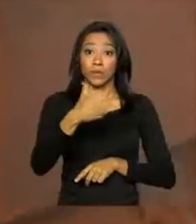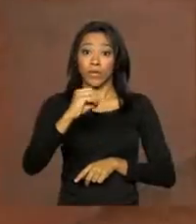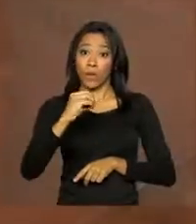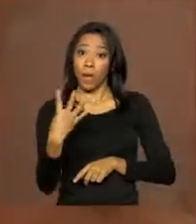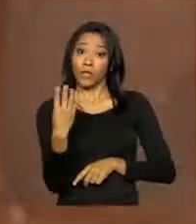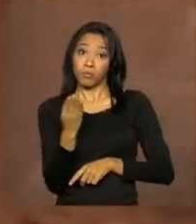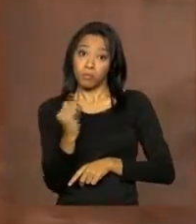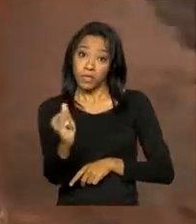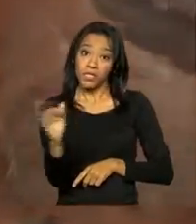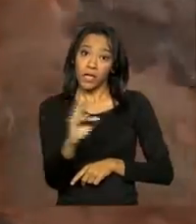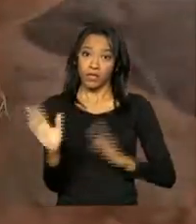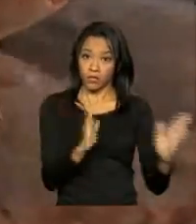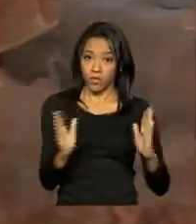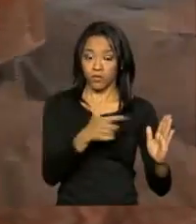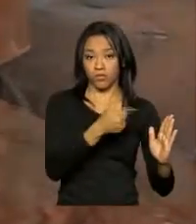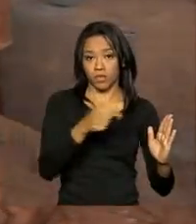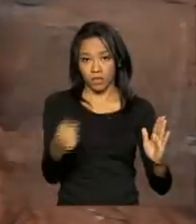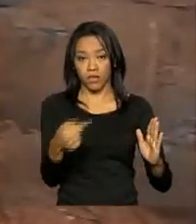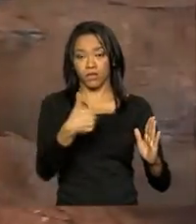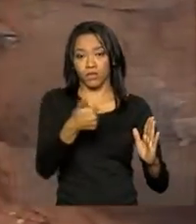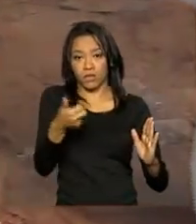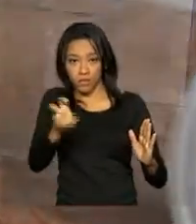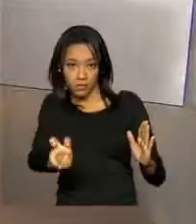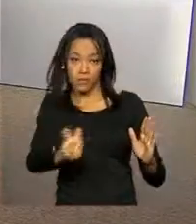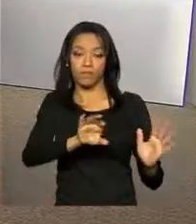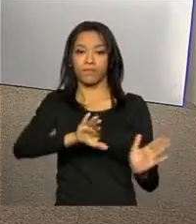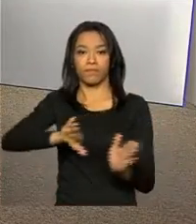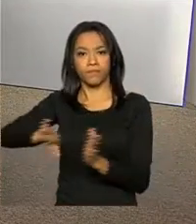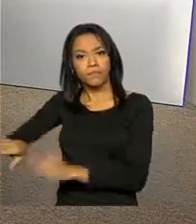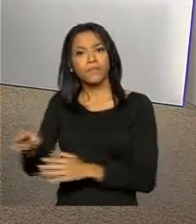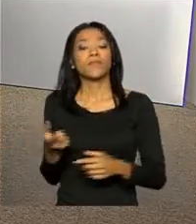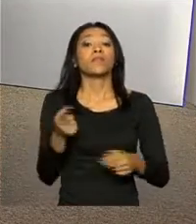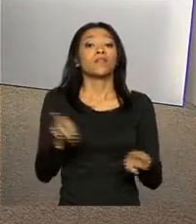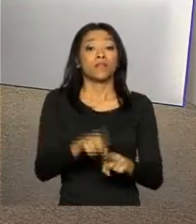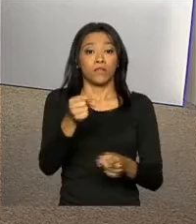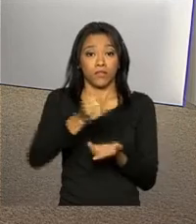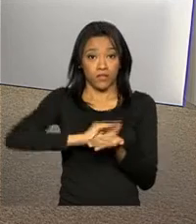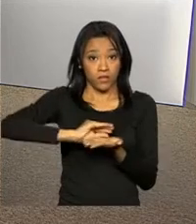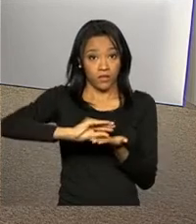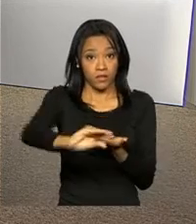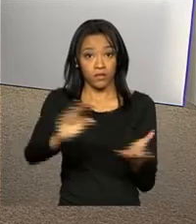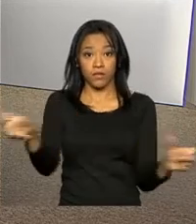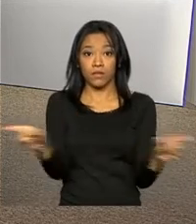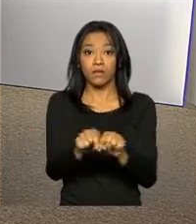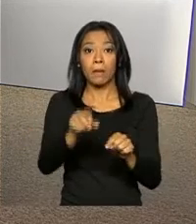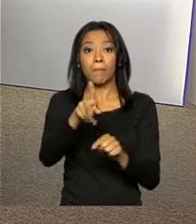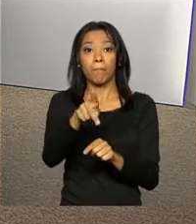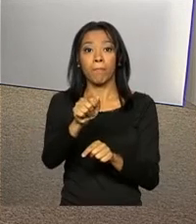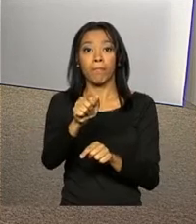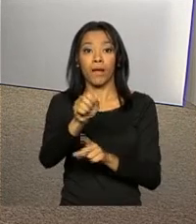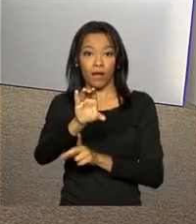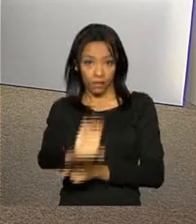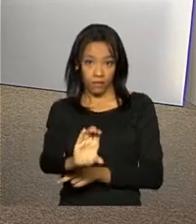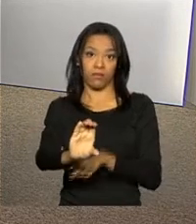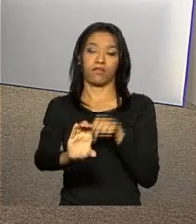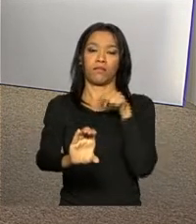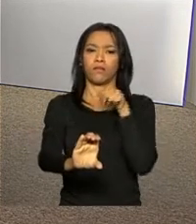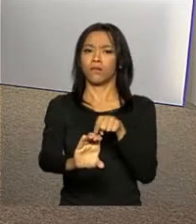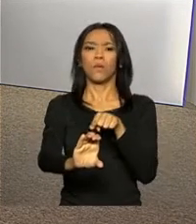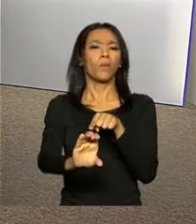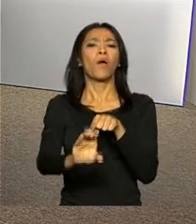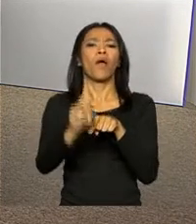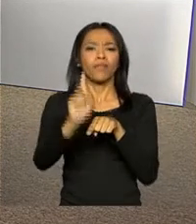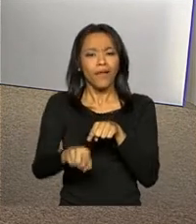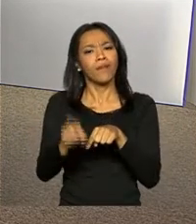reais entre 2007 e 2015. E os investimentos do Programa de Aceleração do Crescimento em Saneamento Básico